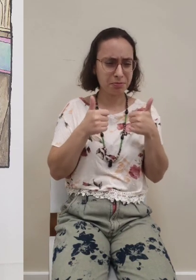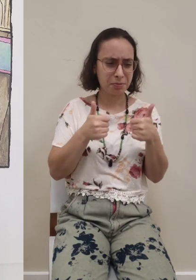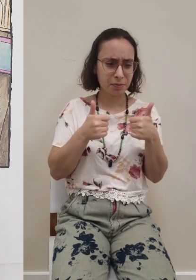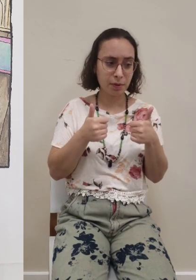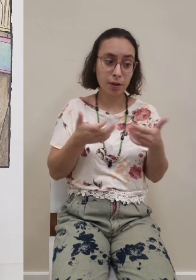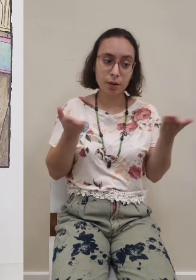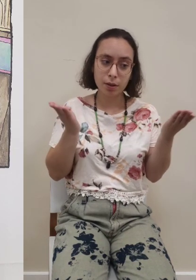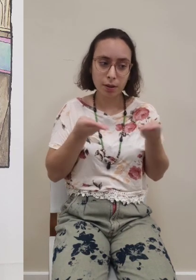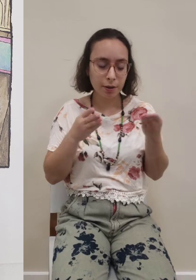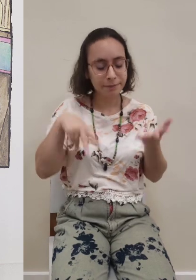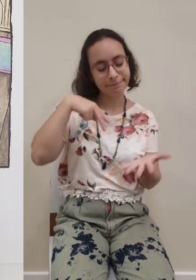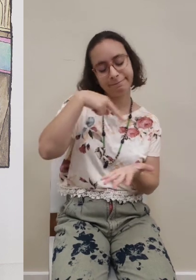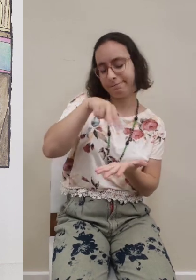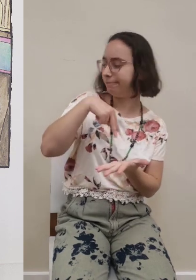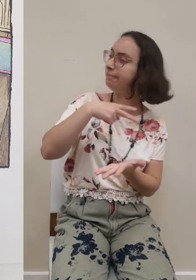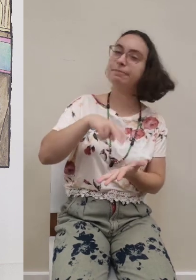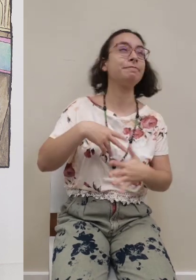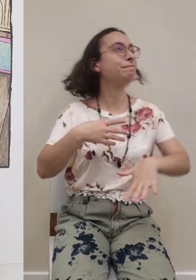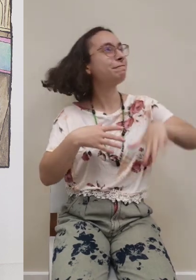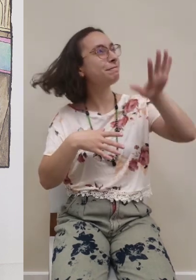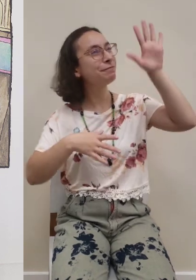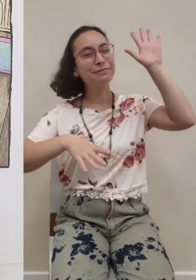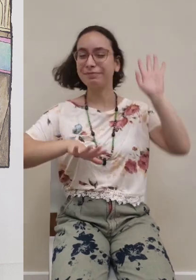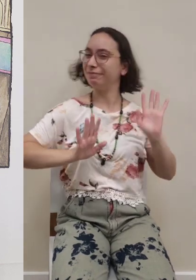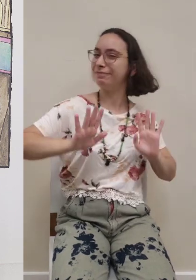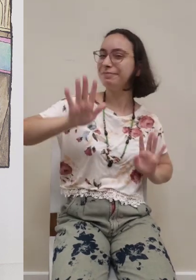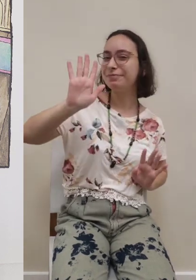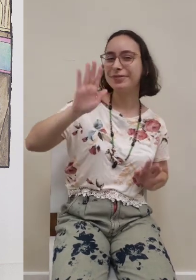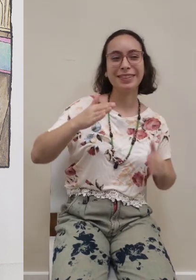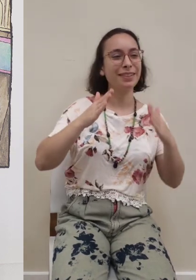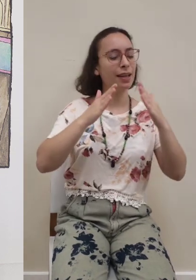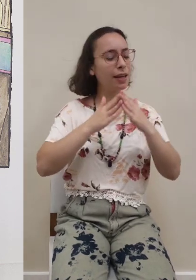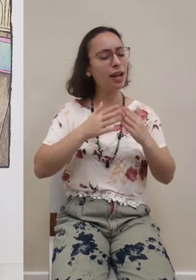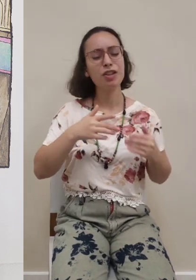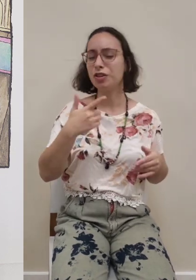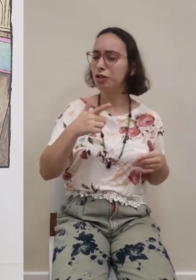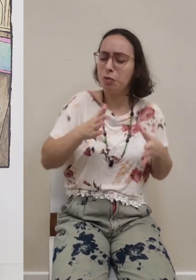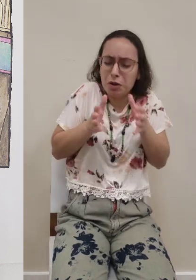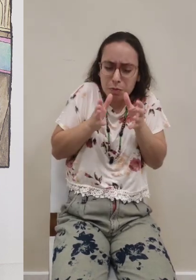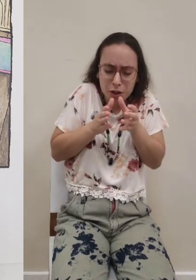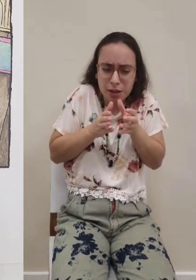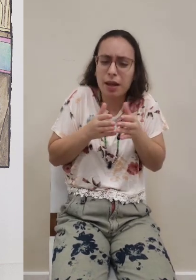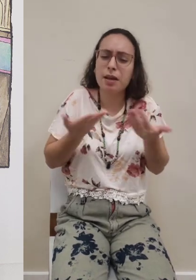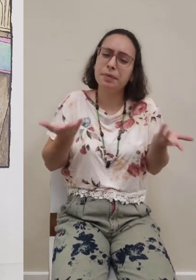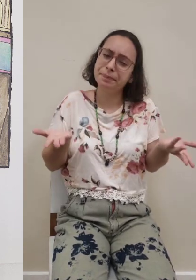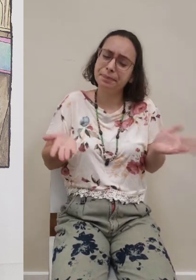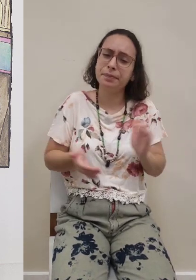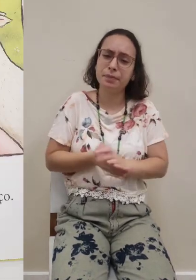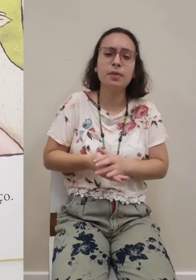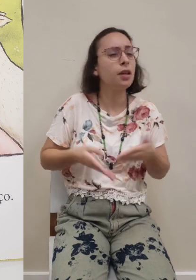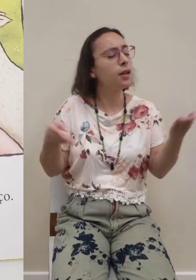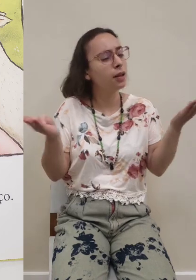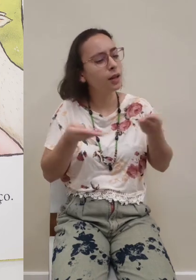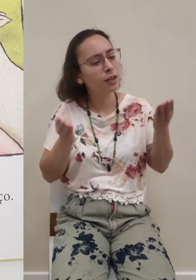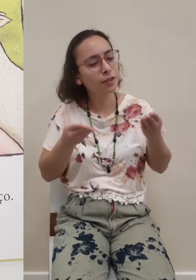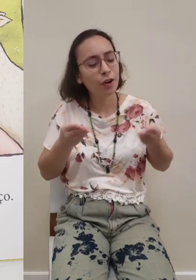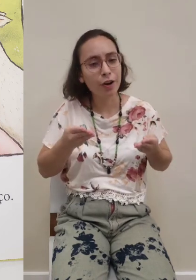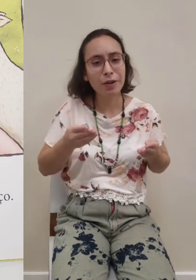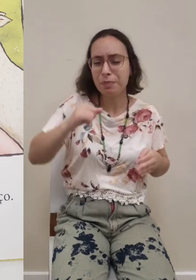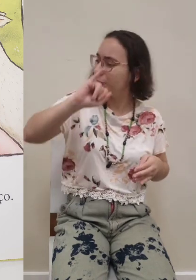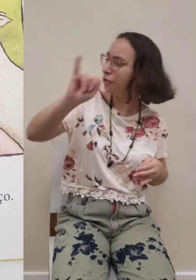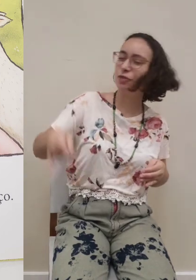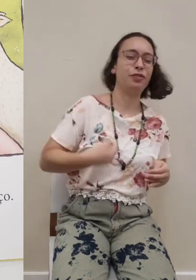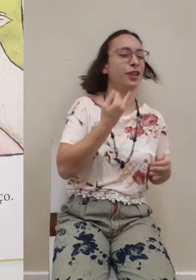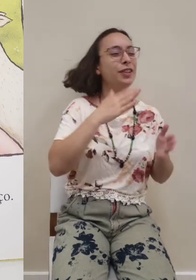E agora ela dança e levanta o braço. A casa não é mais apertada e sem espaço. Agora aproveito tudo o que